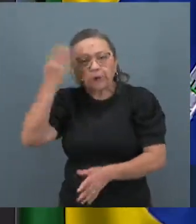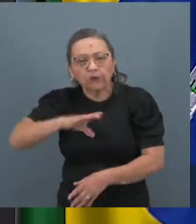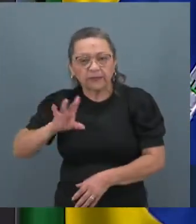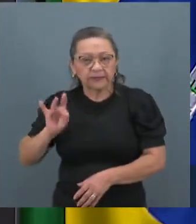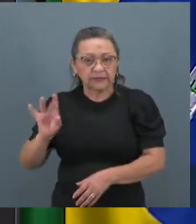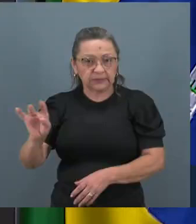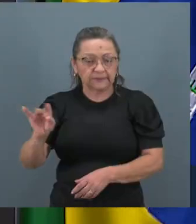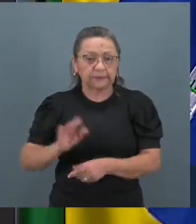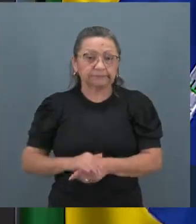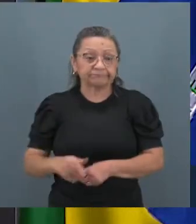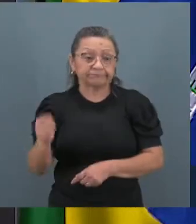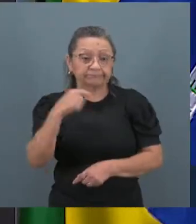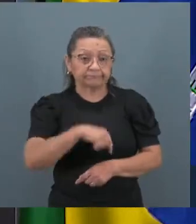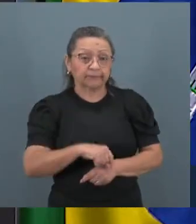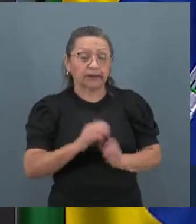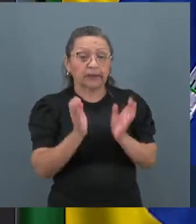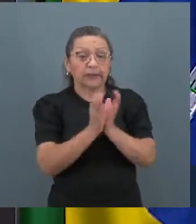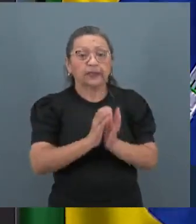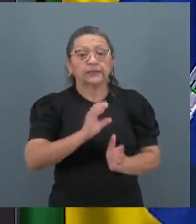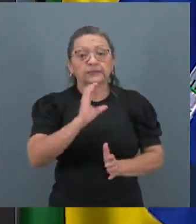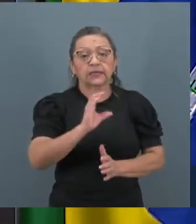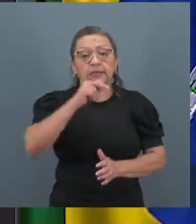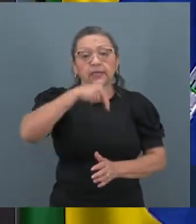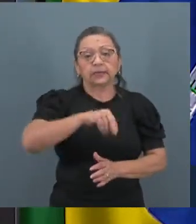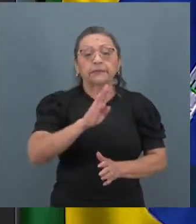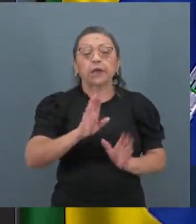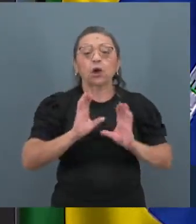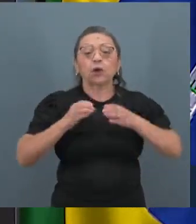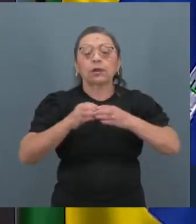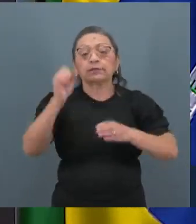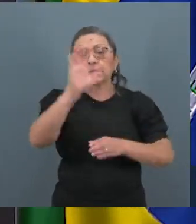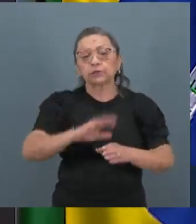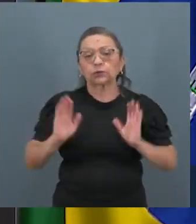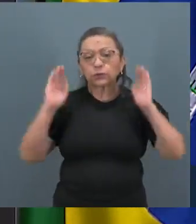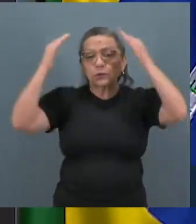a CNBB, Confederação Nacional dos